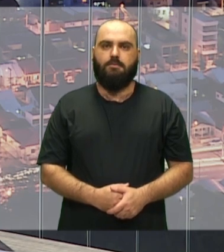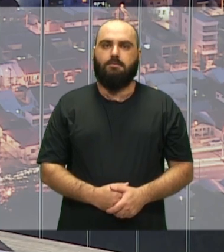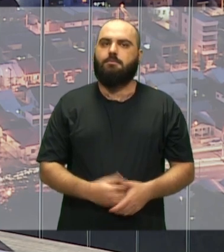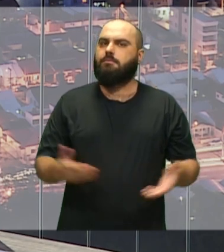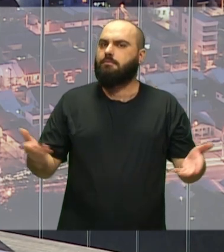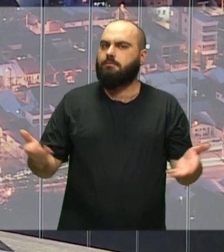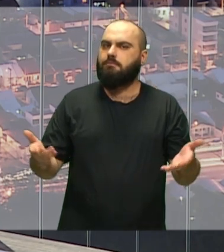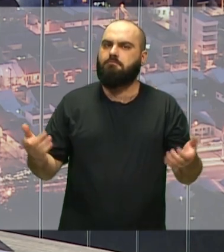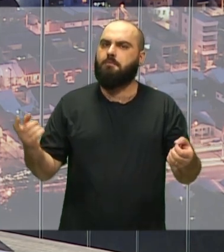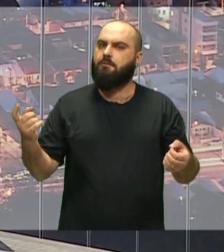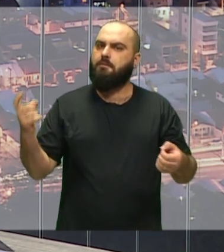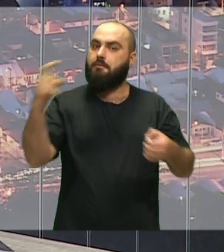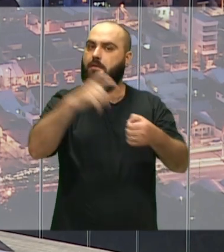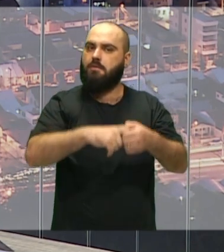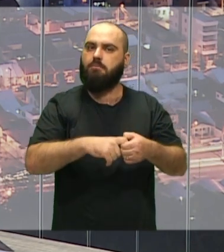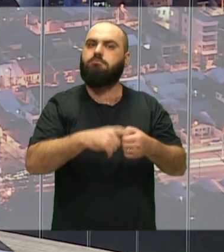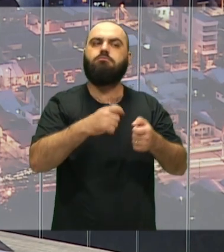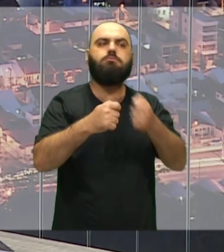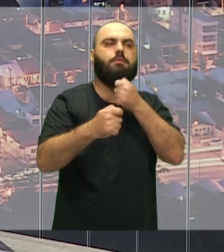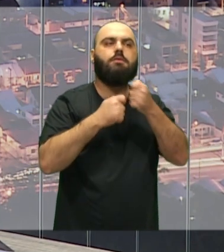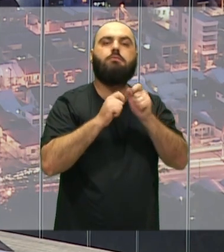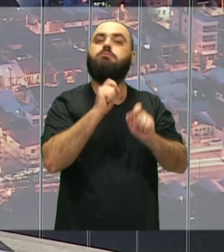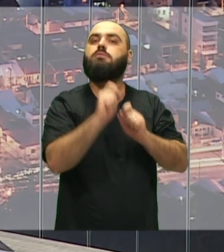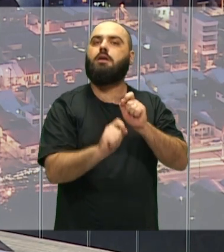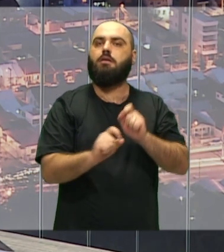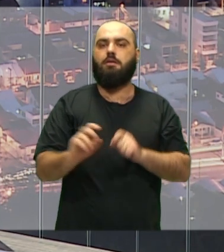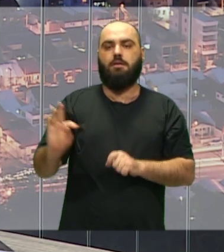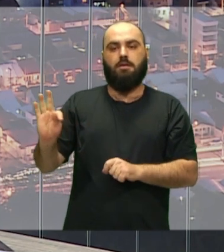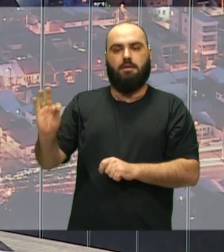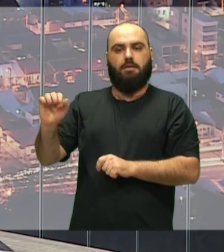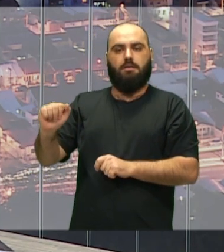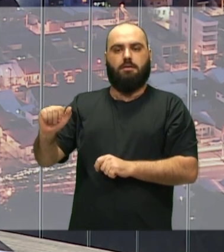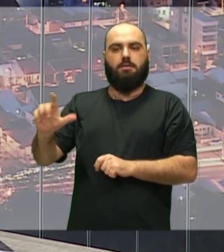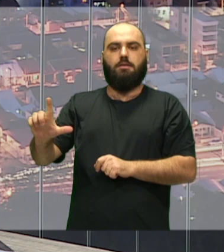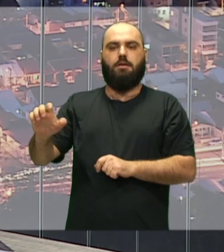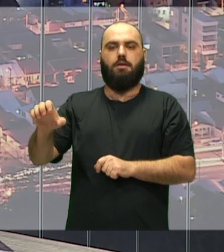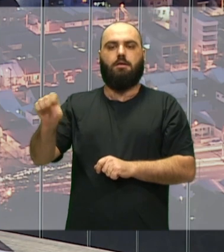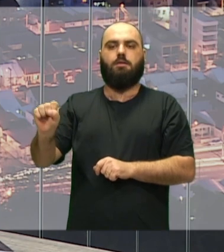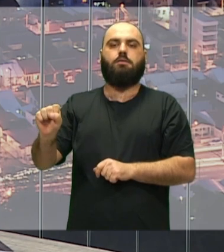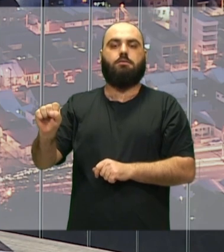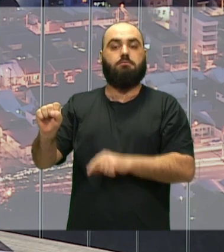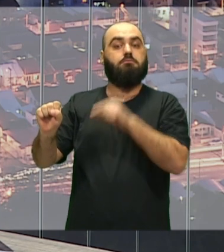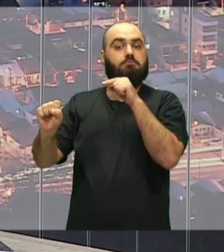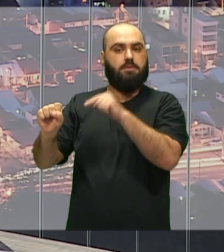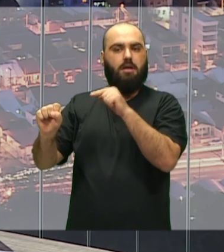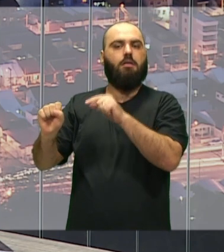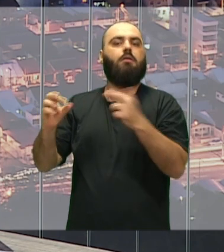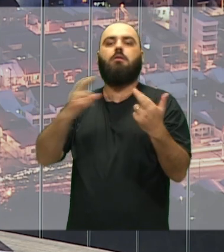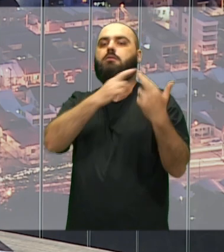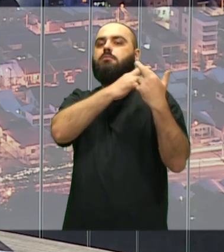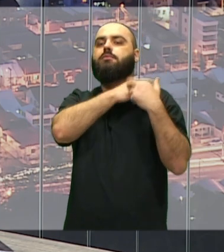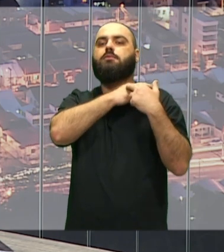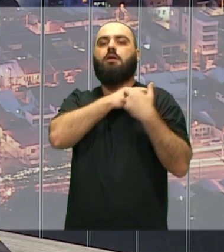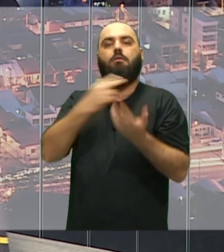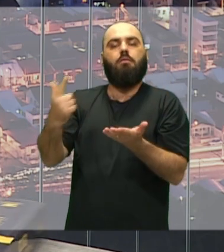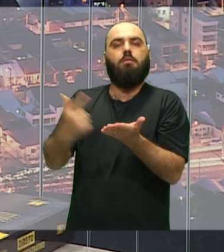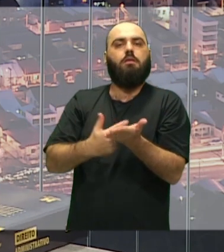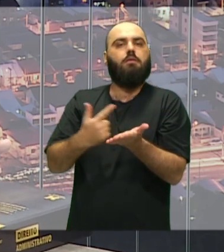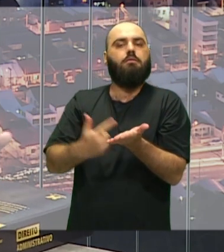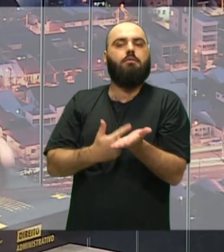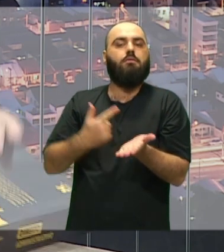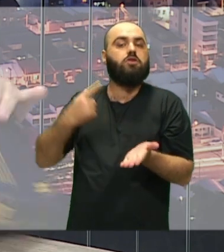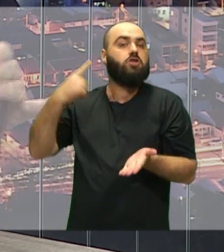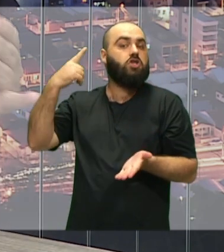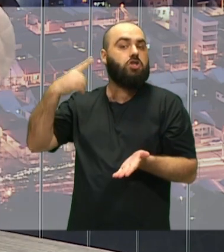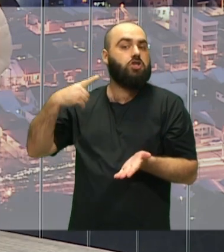Voltamos aqui no Câmara Aberta, que hoje entrevista o Thales Guedin Júnior, autor do livro Direito Administrativo,